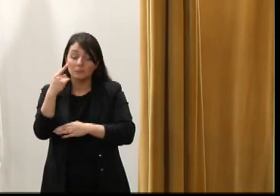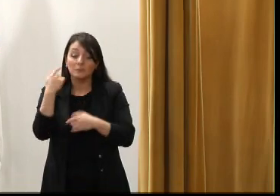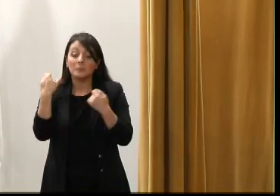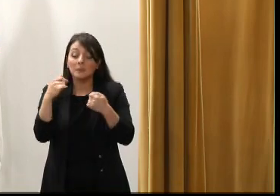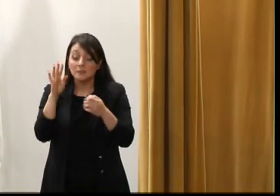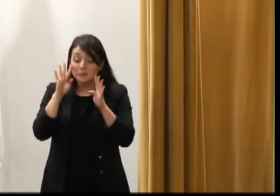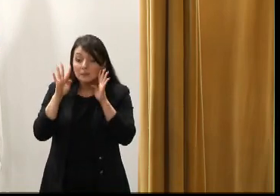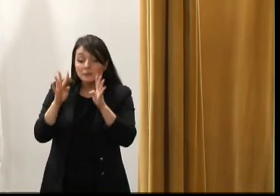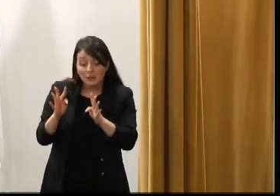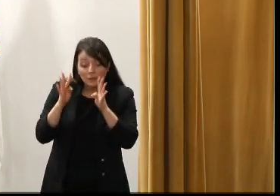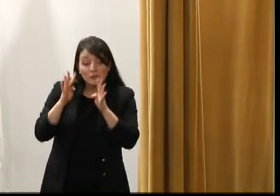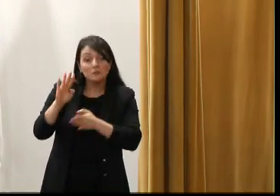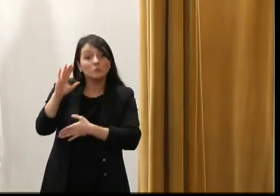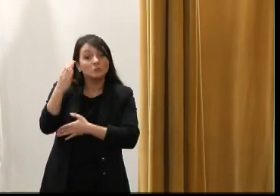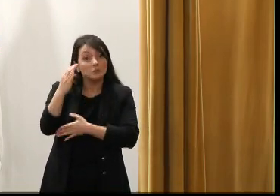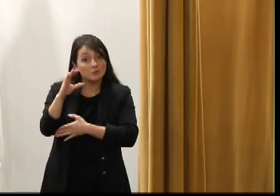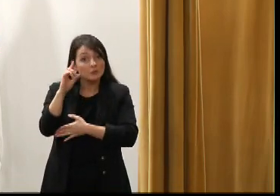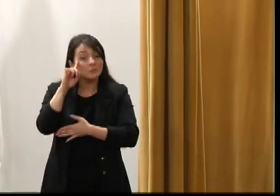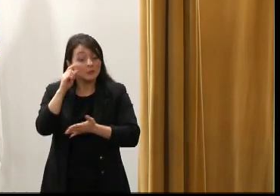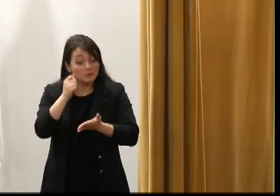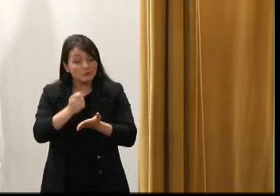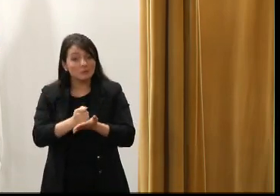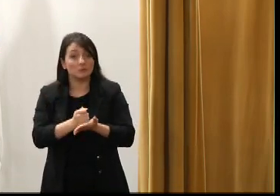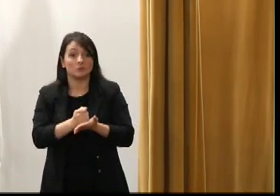os cientistas para tomar decisões.